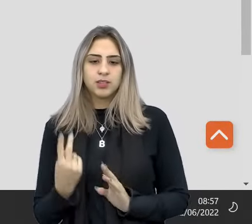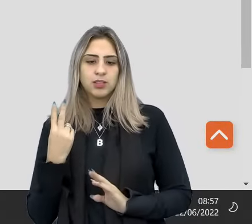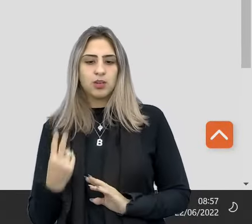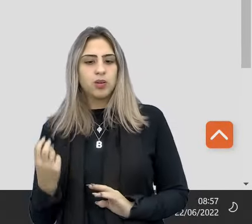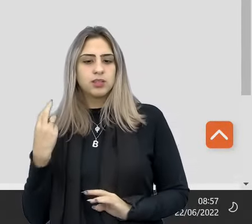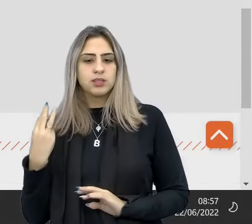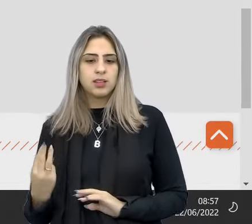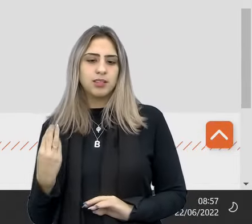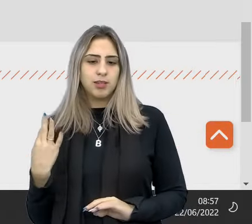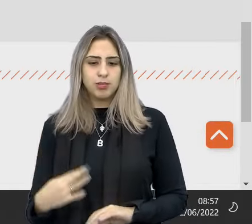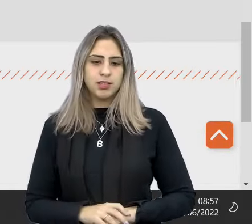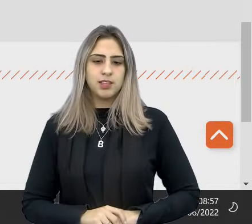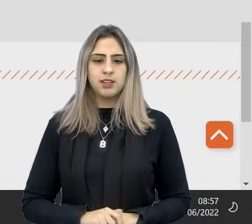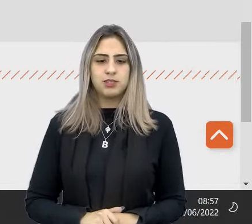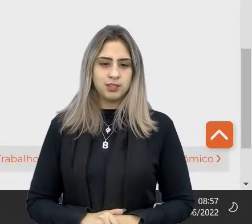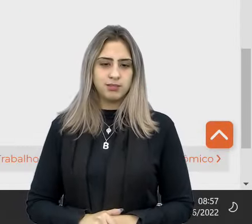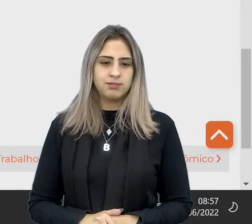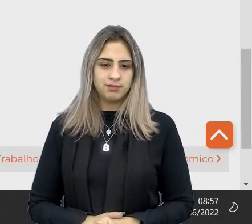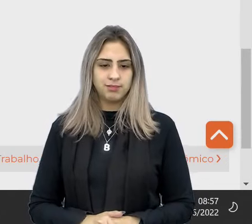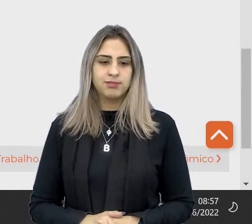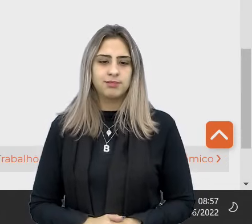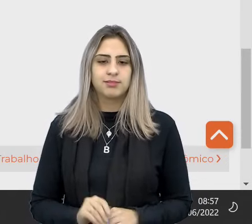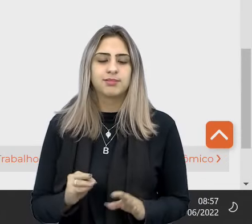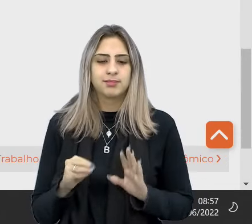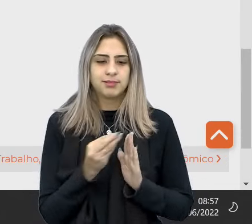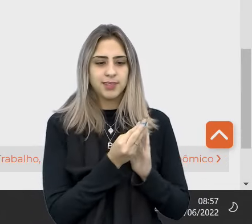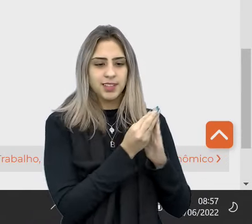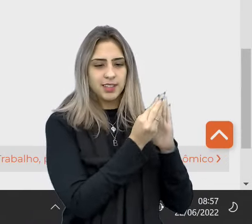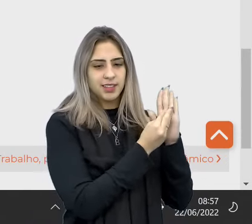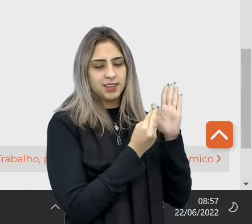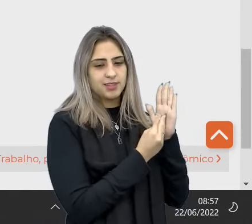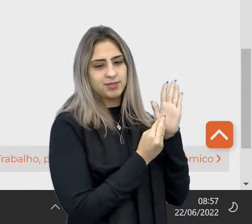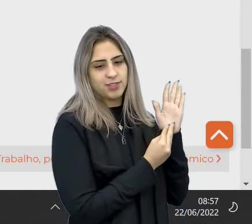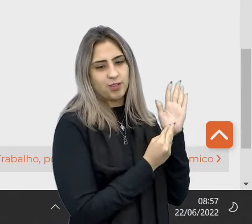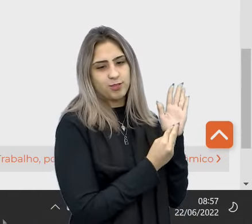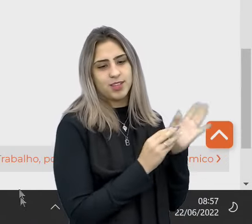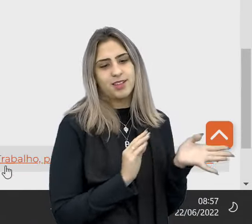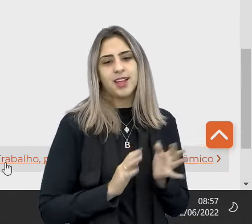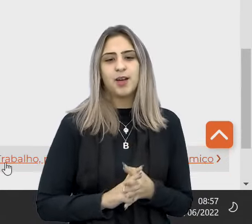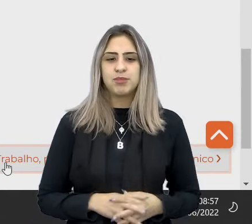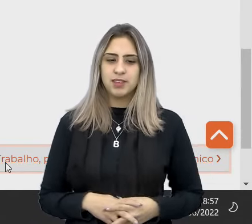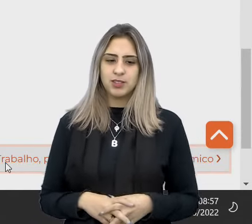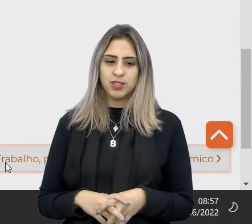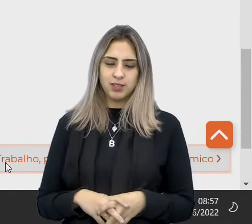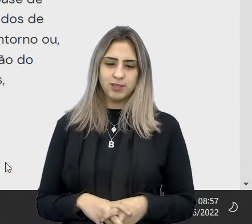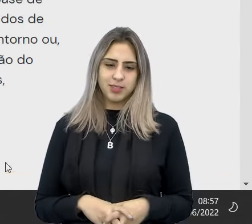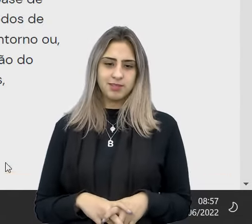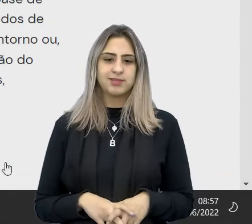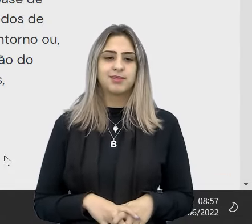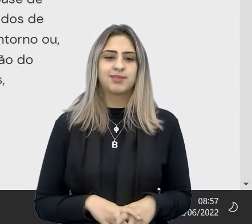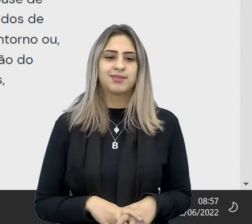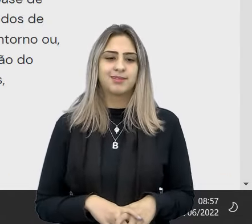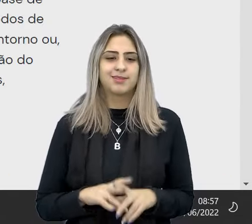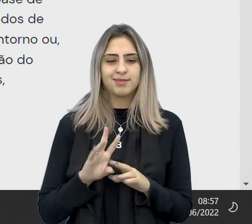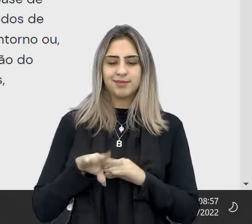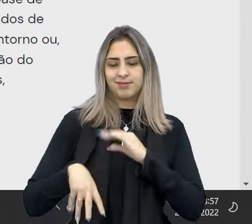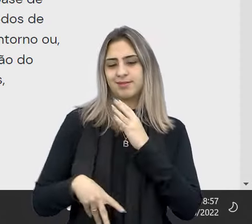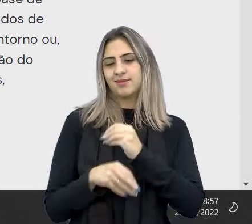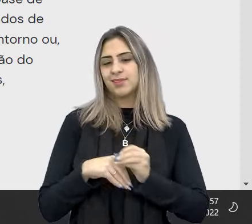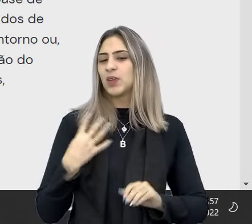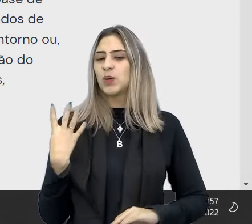3, 4 e 5 desse componente para a gente revisitar e a perguntinha aí no final. E o